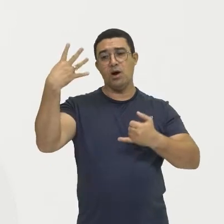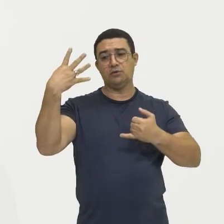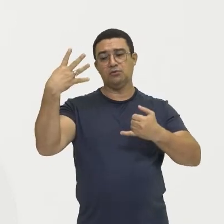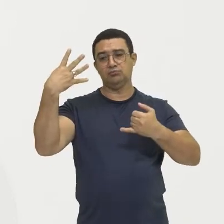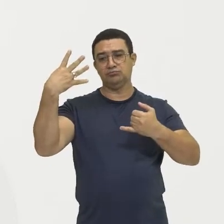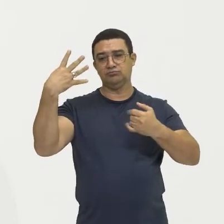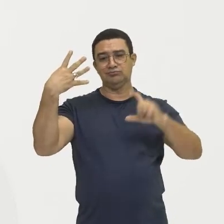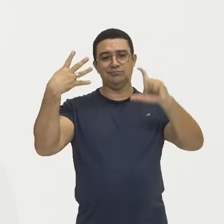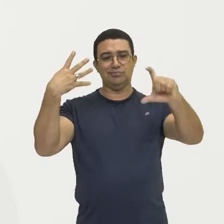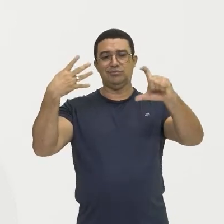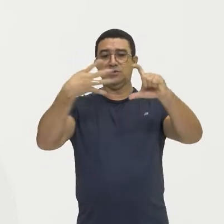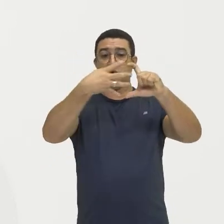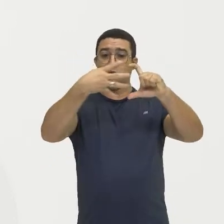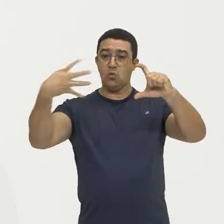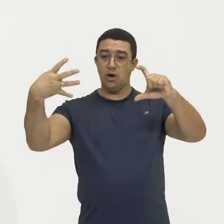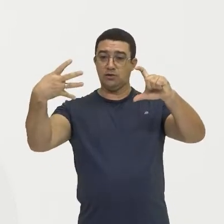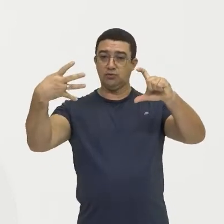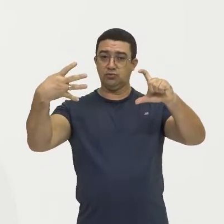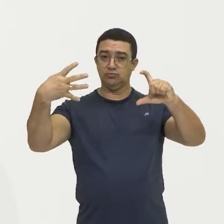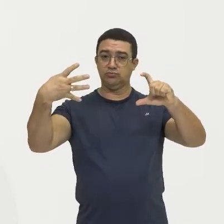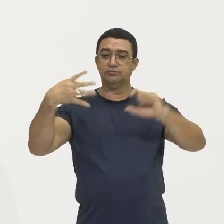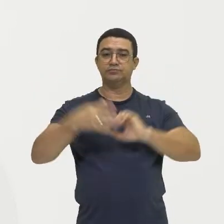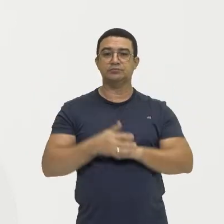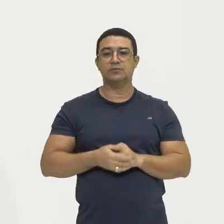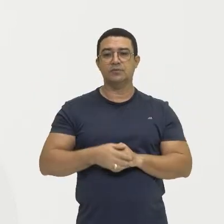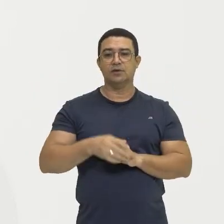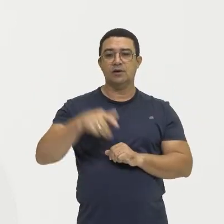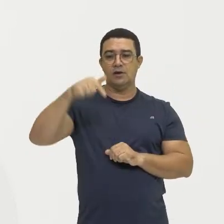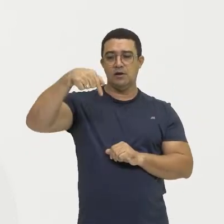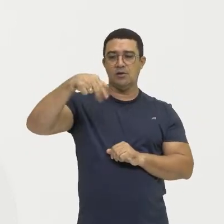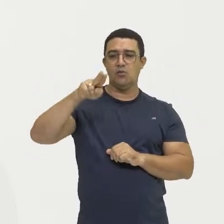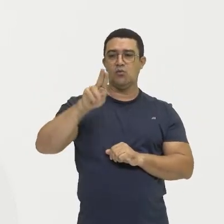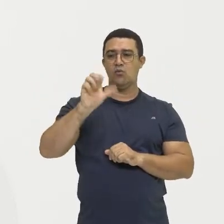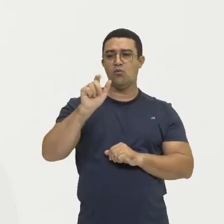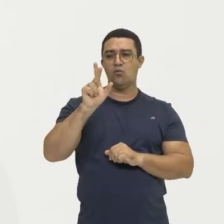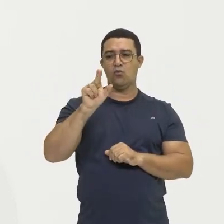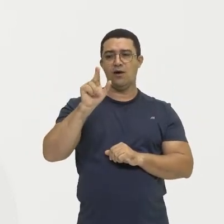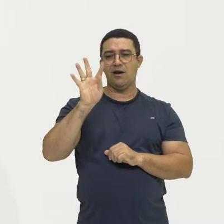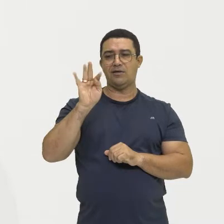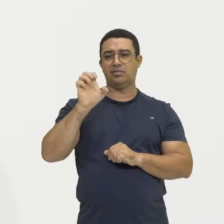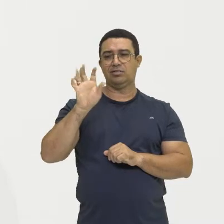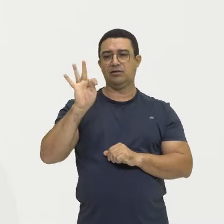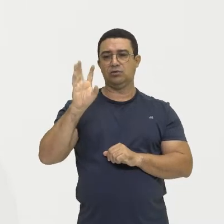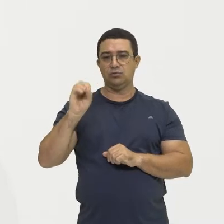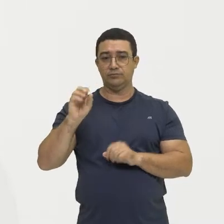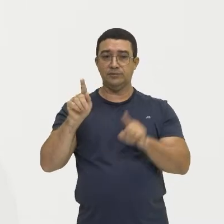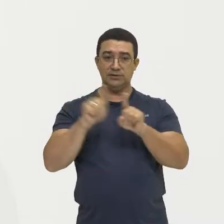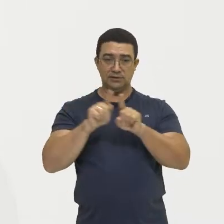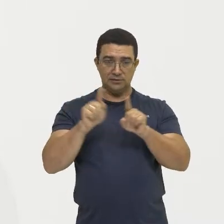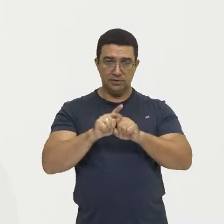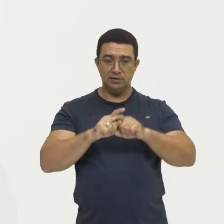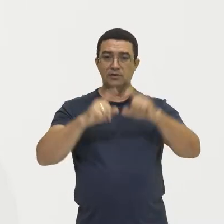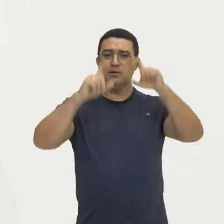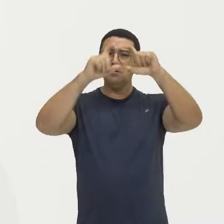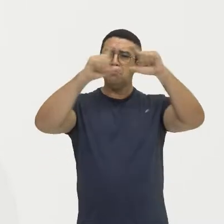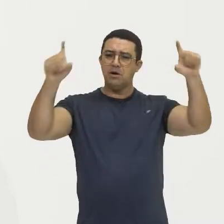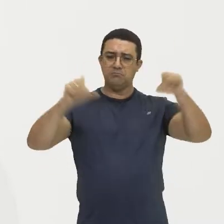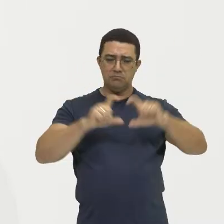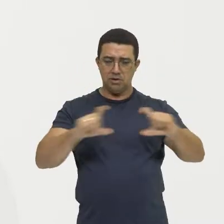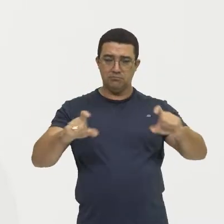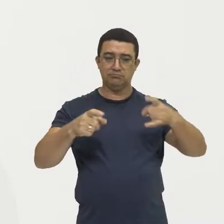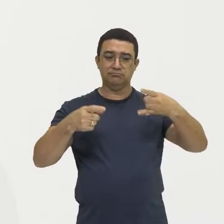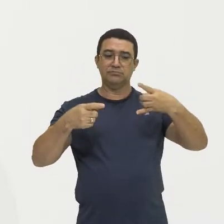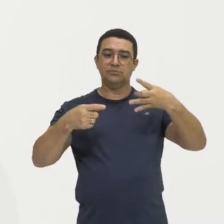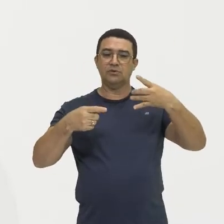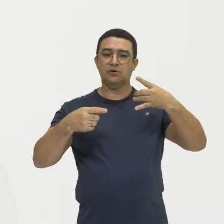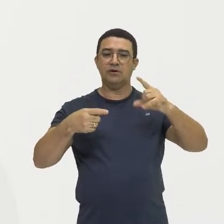tá? E a gente vai ter novamente mais uma estrofe com 4 versos, né? Tá aqui, cada